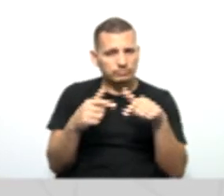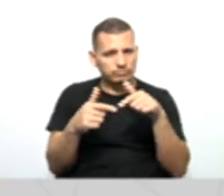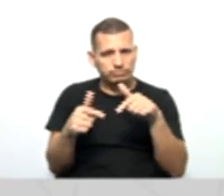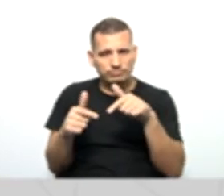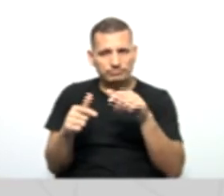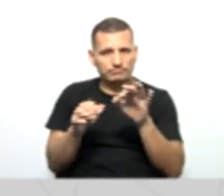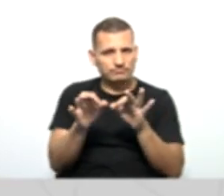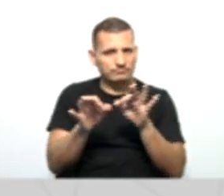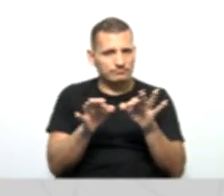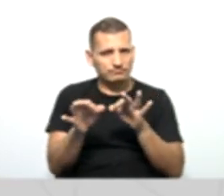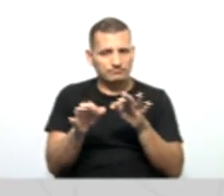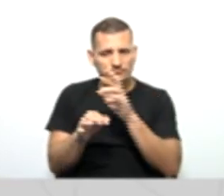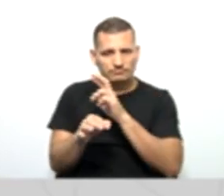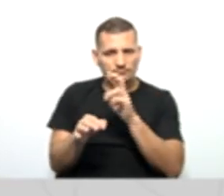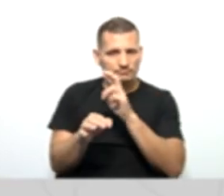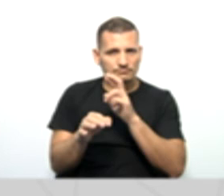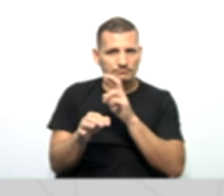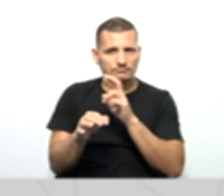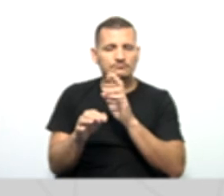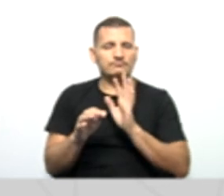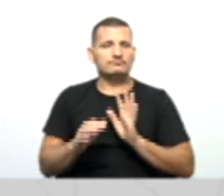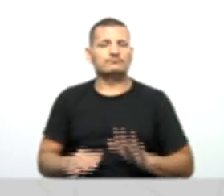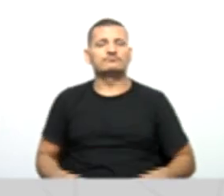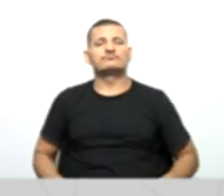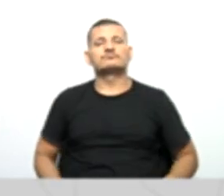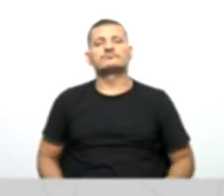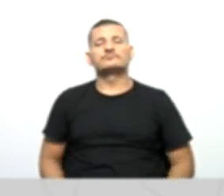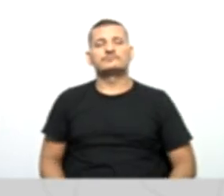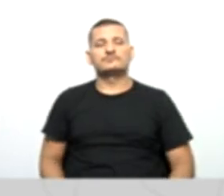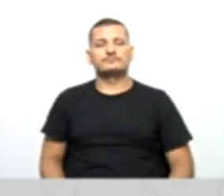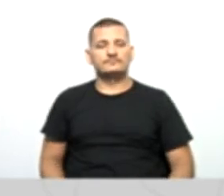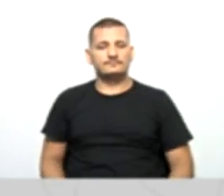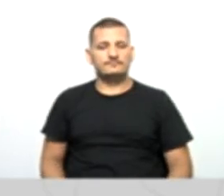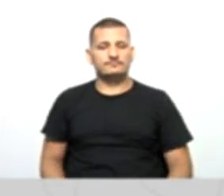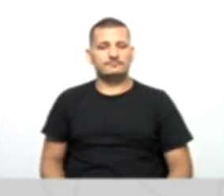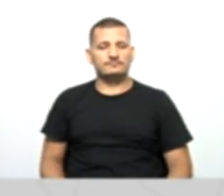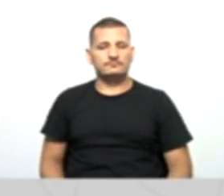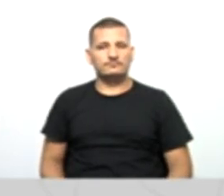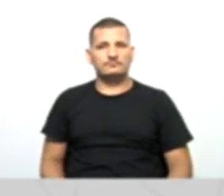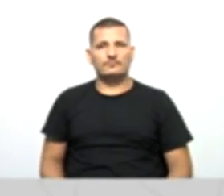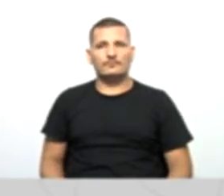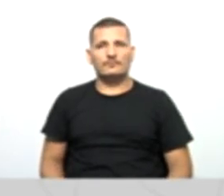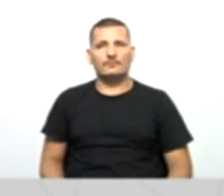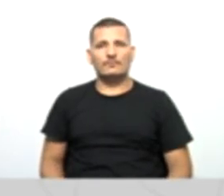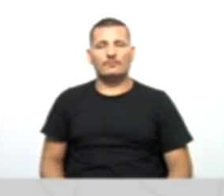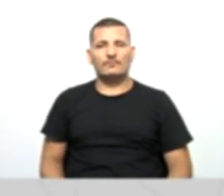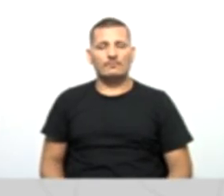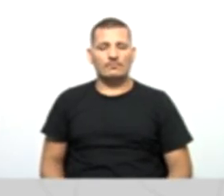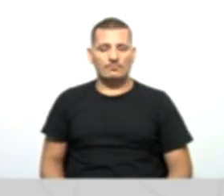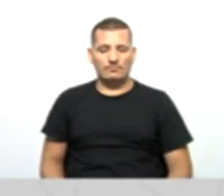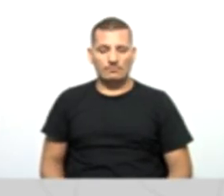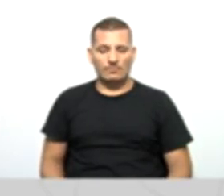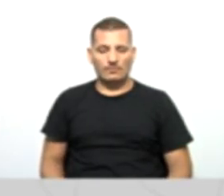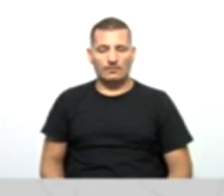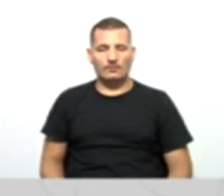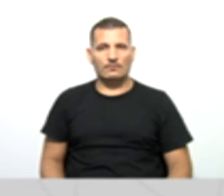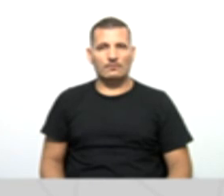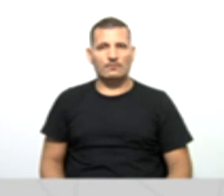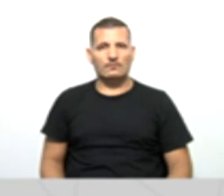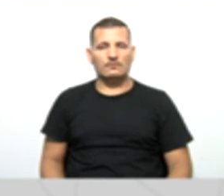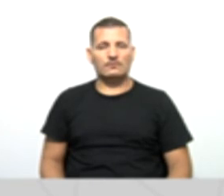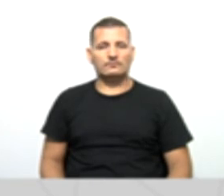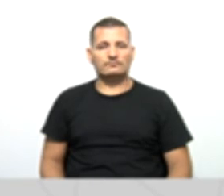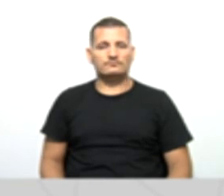você monitora, ou ao mesmo tempo, você também, às vezes, se algo fugir do seu controle, você tem que exercer ali o